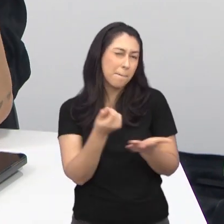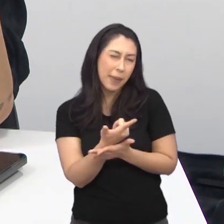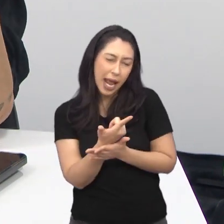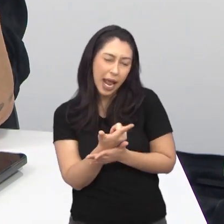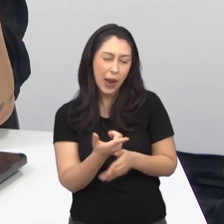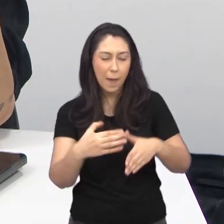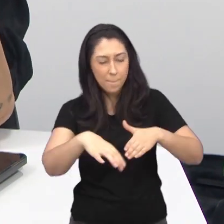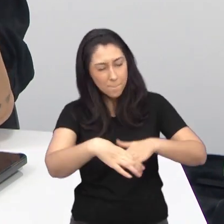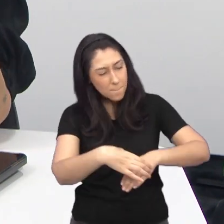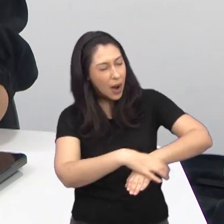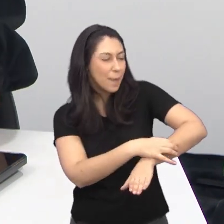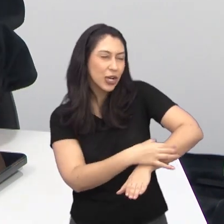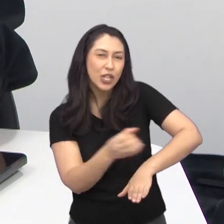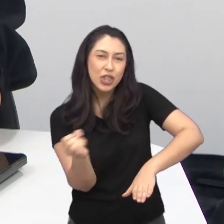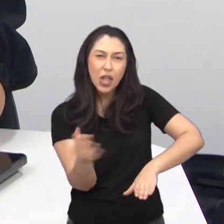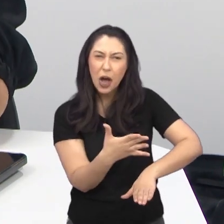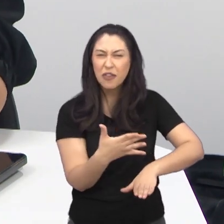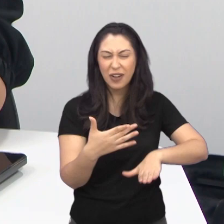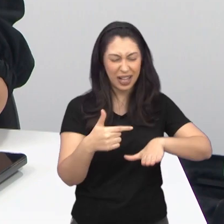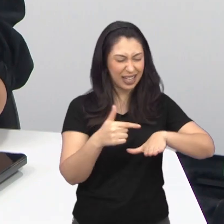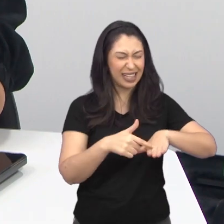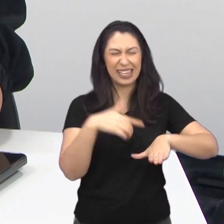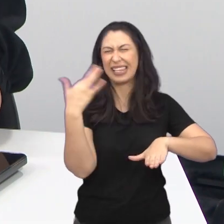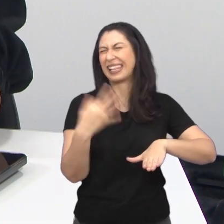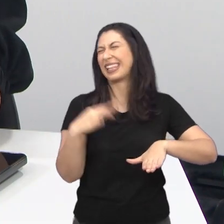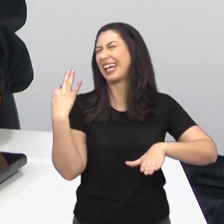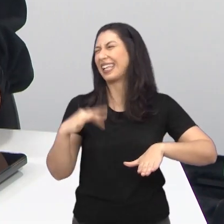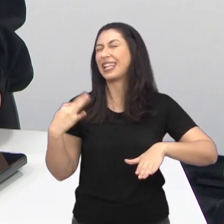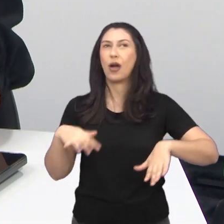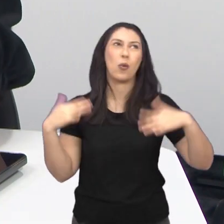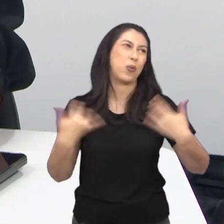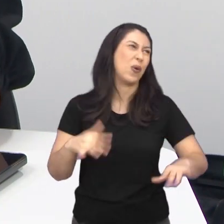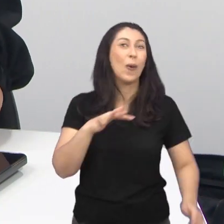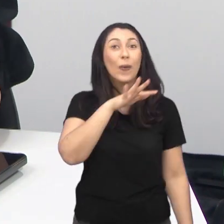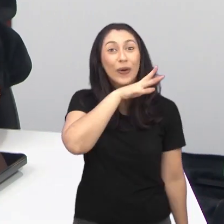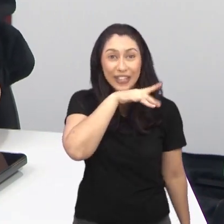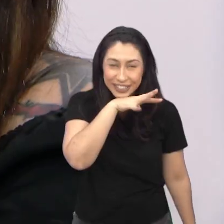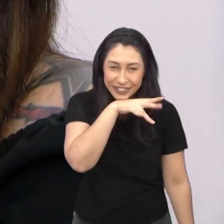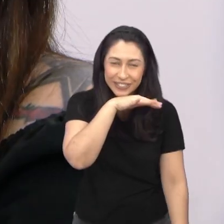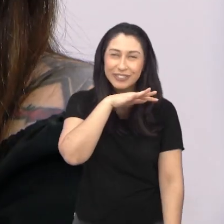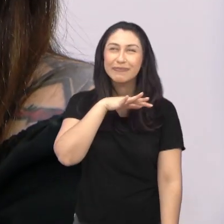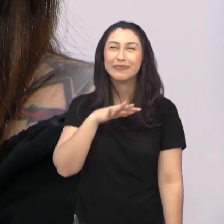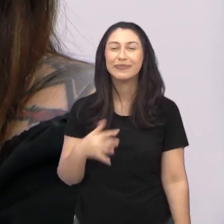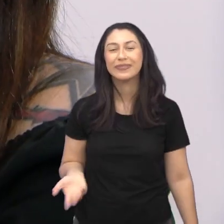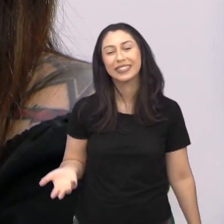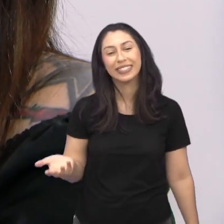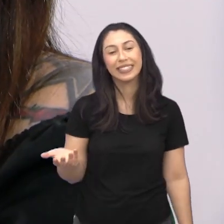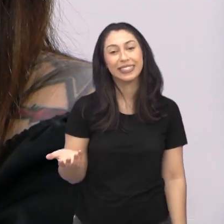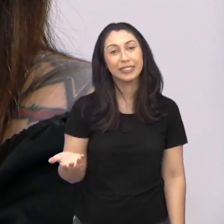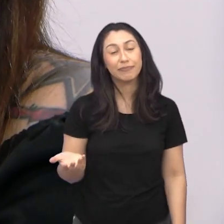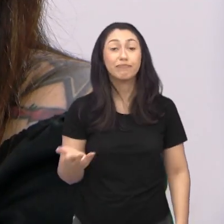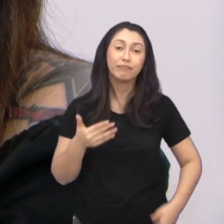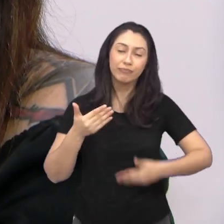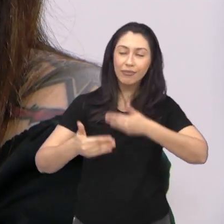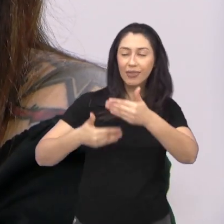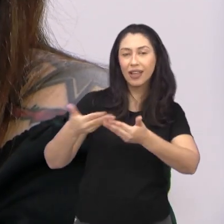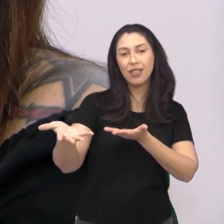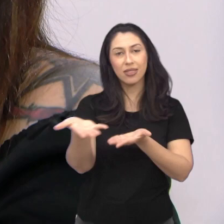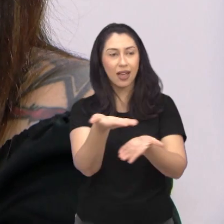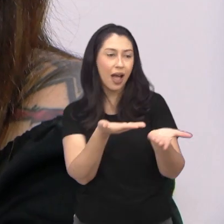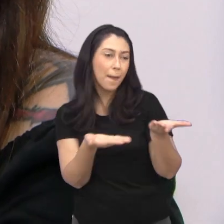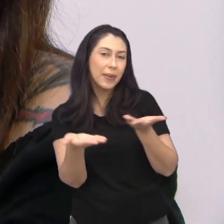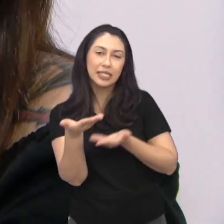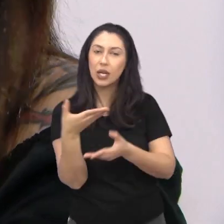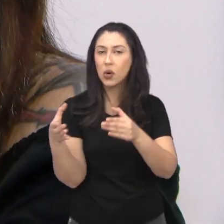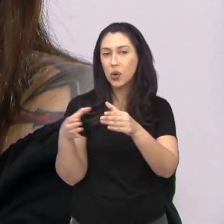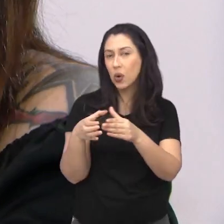ir, cheguei lá, arrebentou meu pé e foi um inferno a minha noite, foi horrível. E aí começou a minha relação com o Jota, com